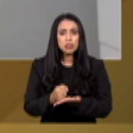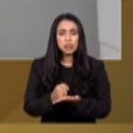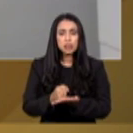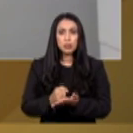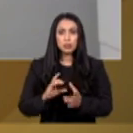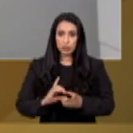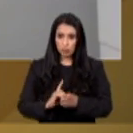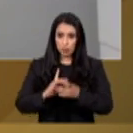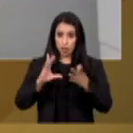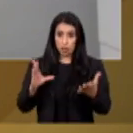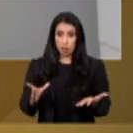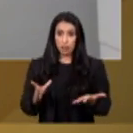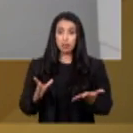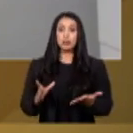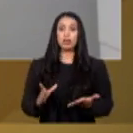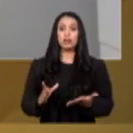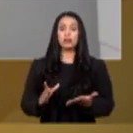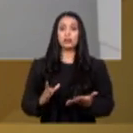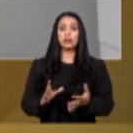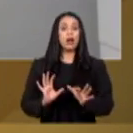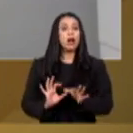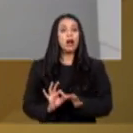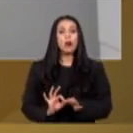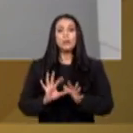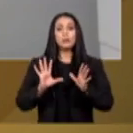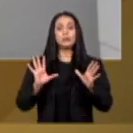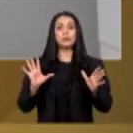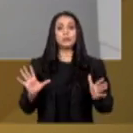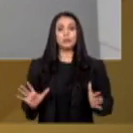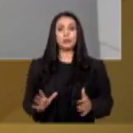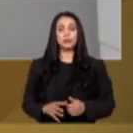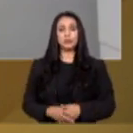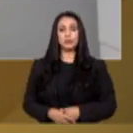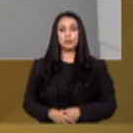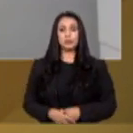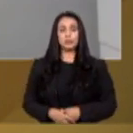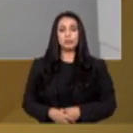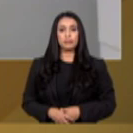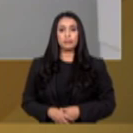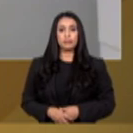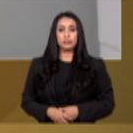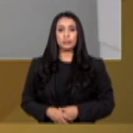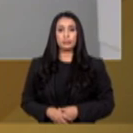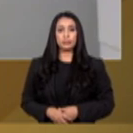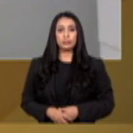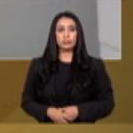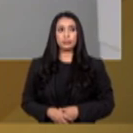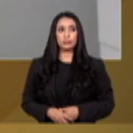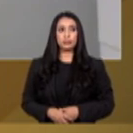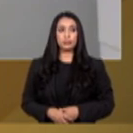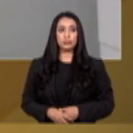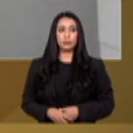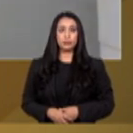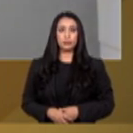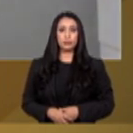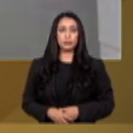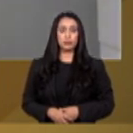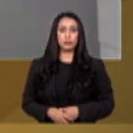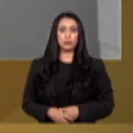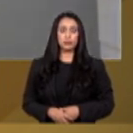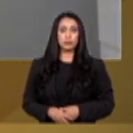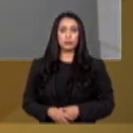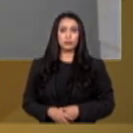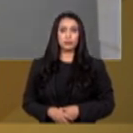organização institucional de corais ao permite na verdade ao permitir e a